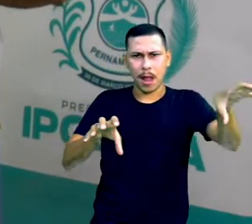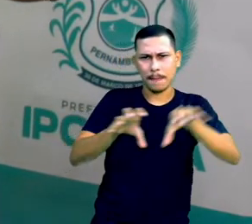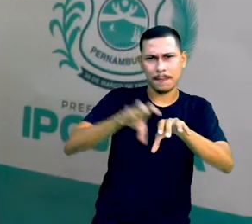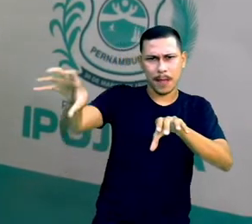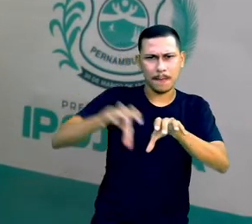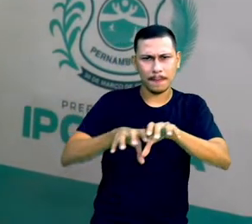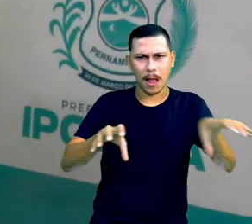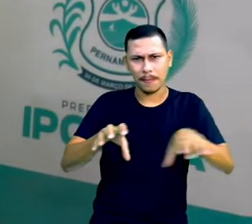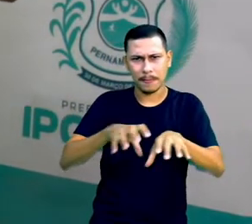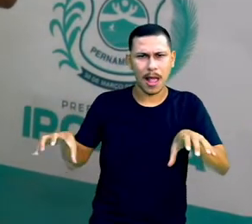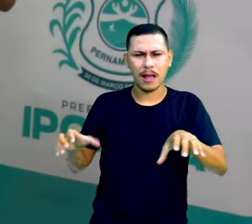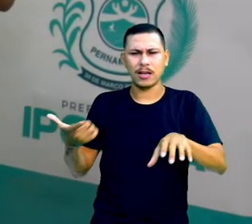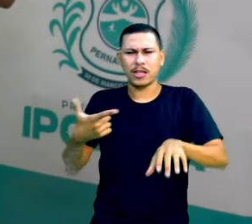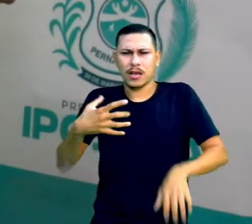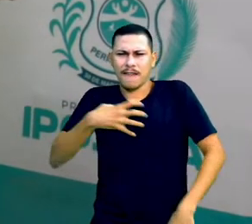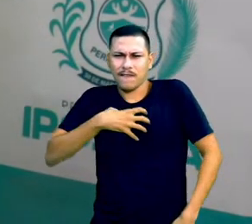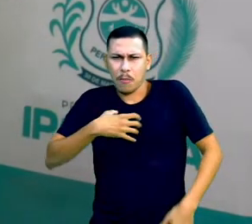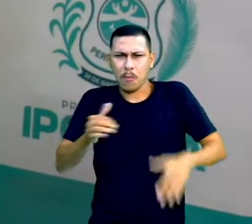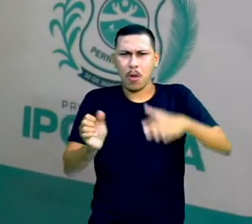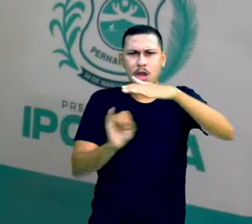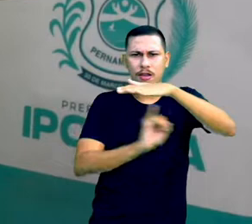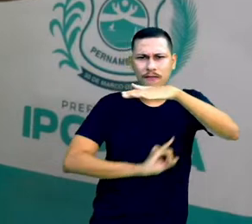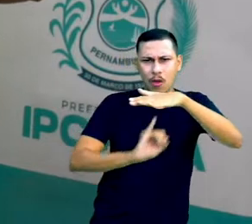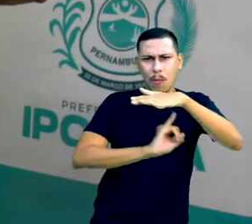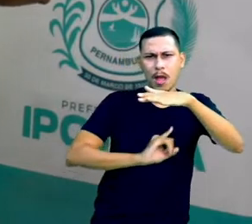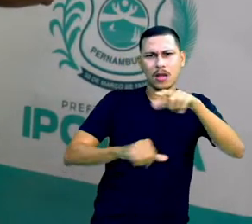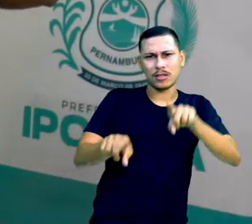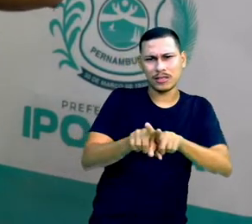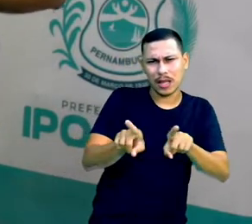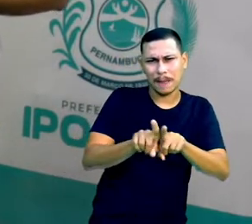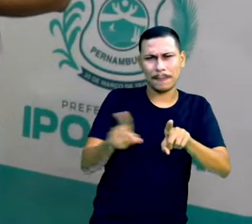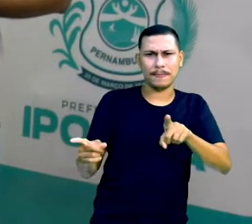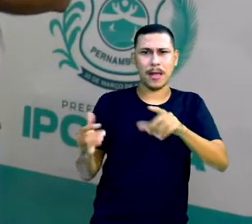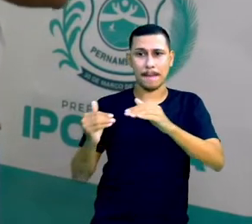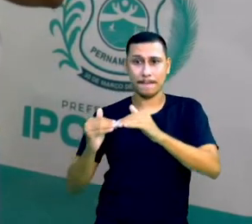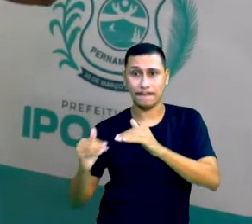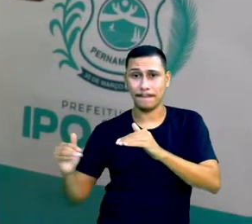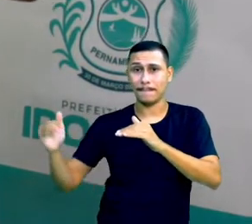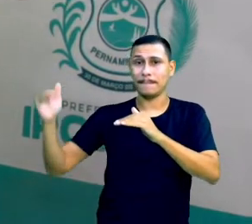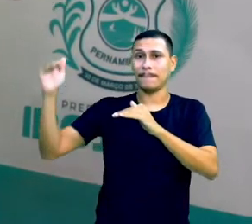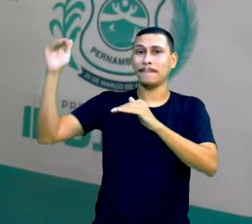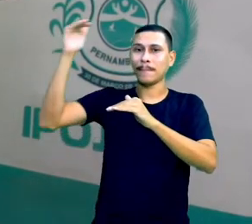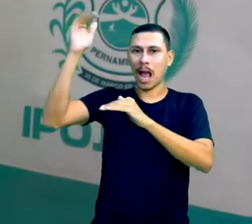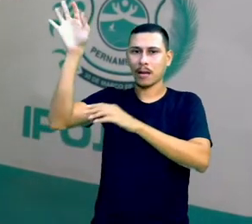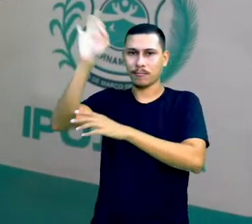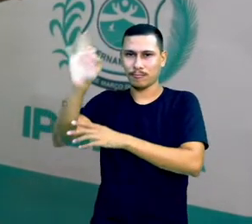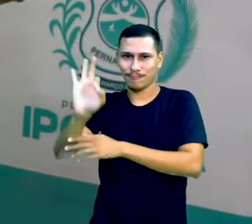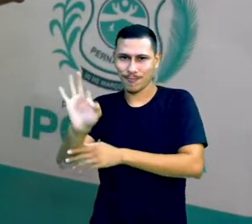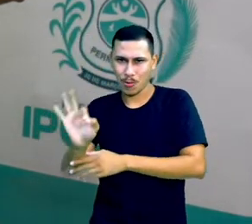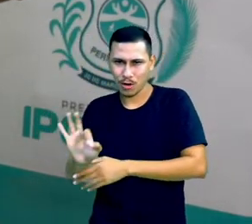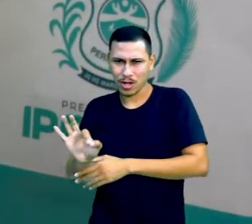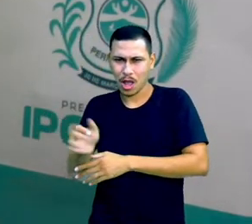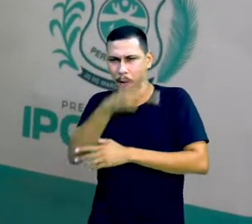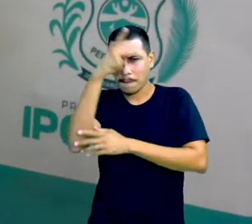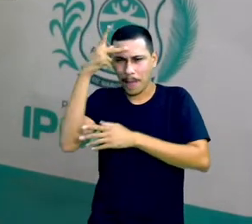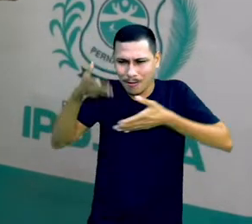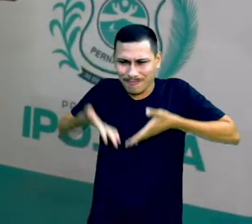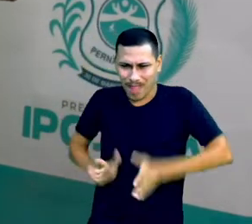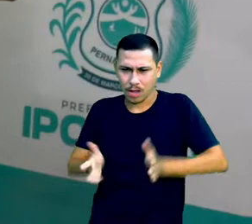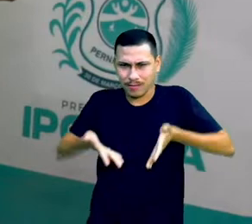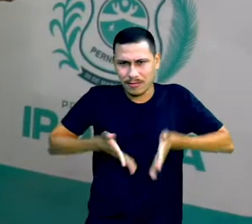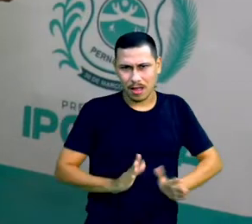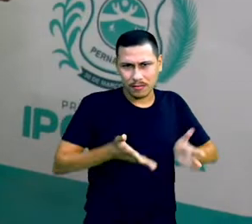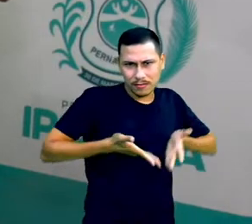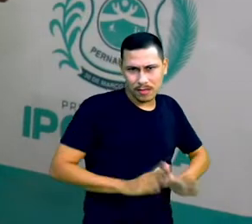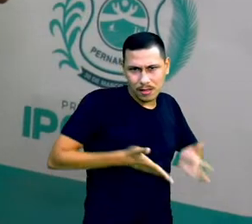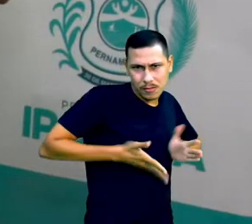irregular. Elevadas taxas de natalidade, certo? Principalmente na Índia, certo? A gente